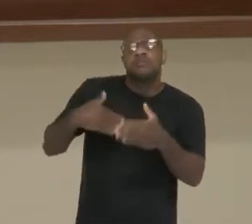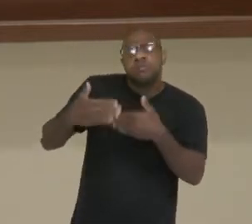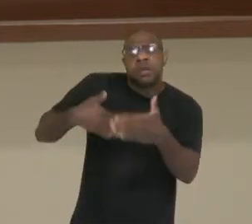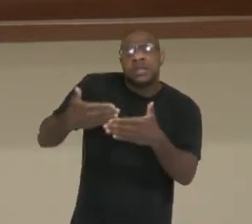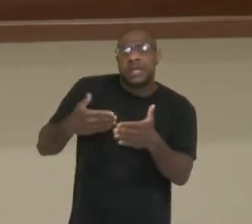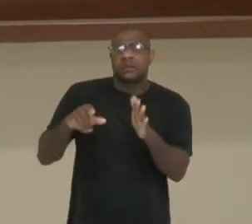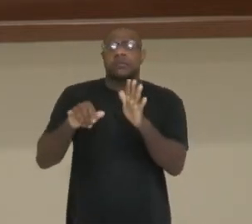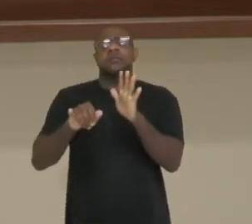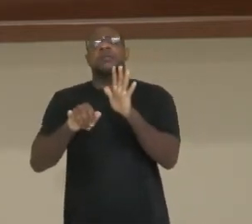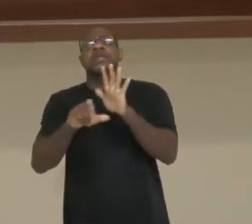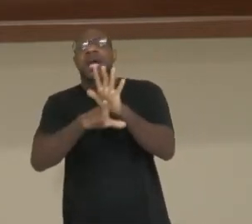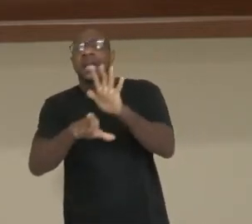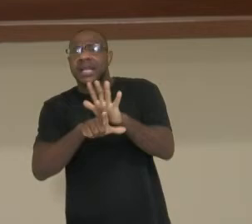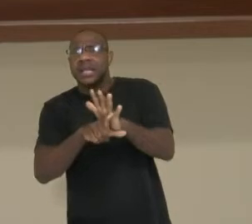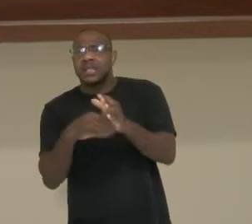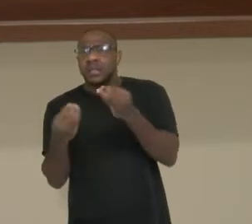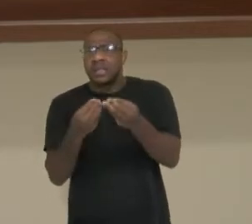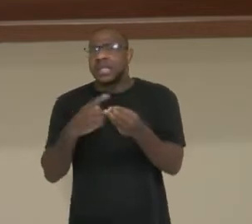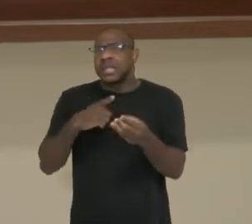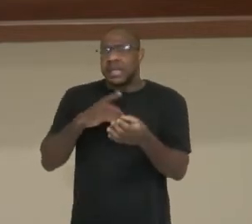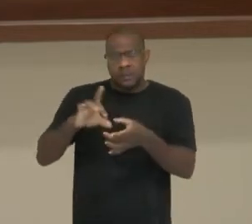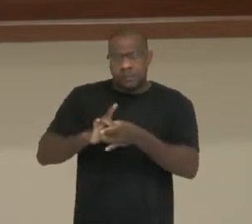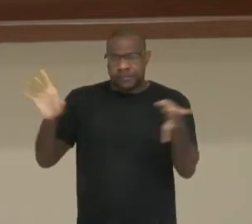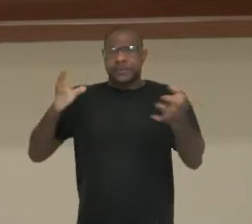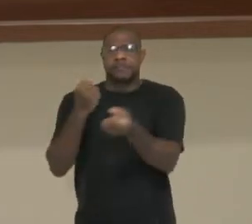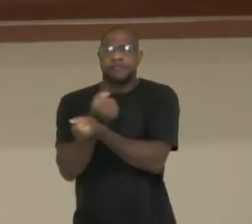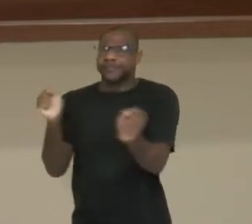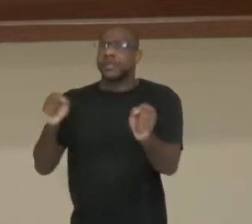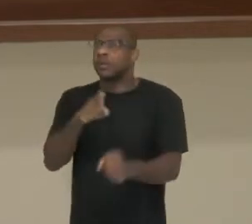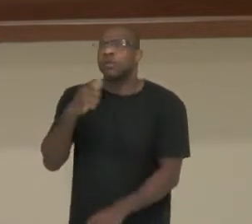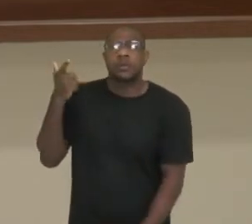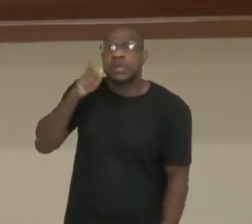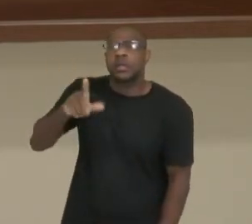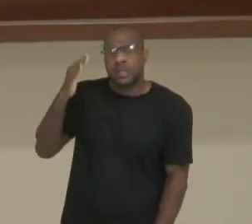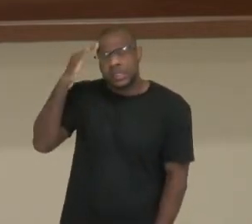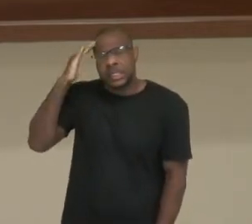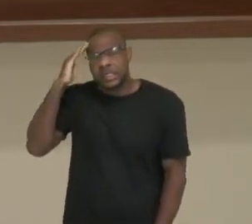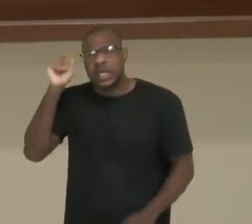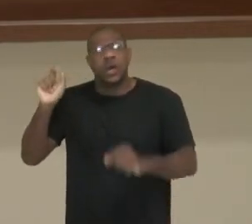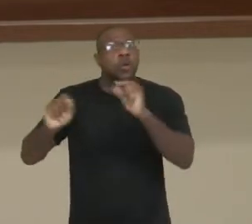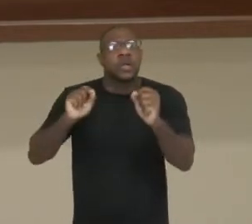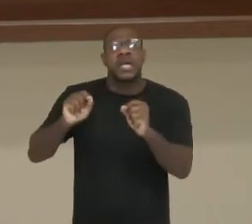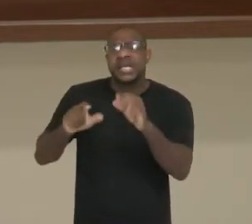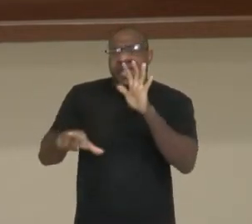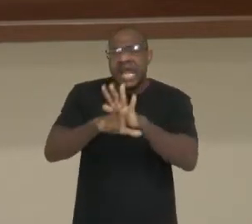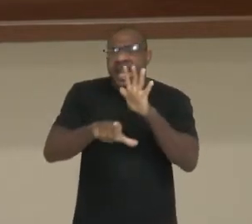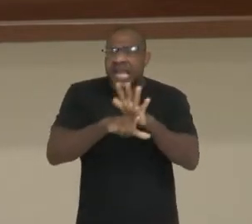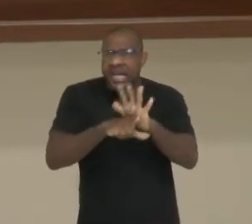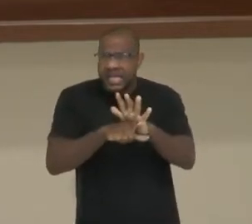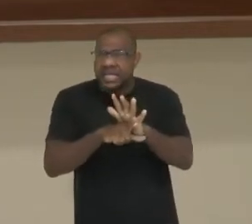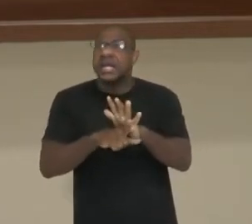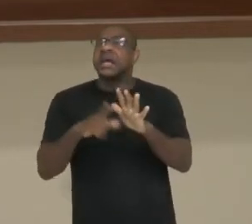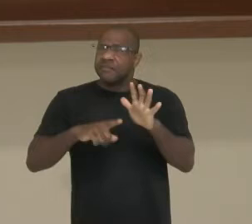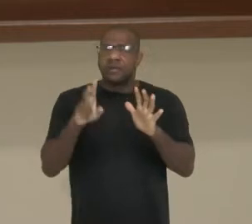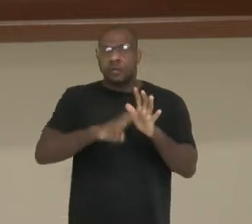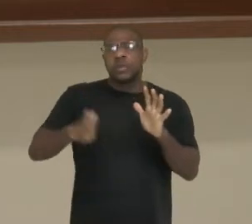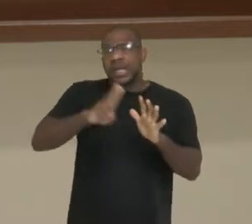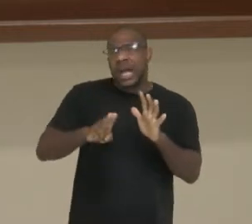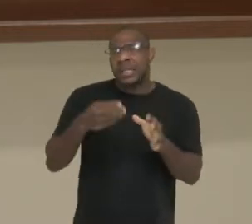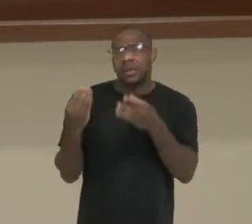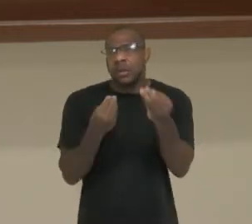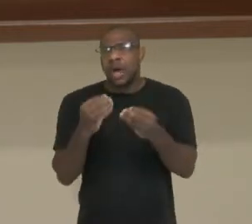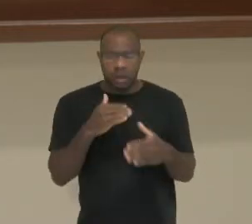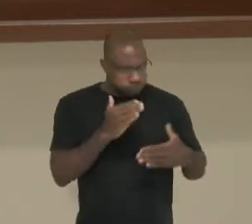à abolição da escravidão no Brasil? Como você consegue entender que essas leis foram sendo utilizadas